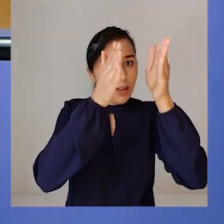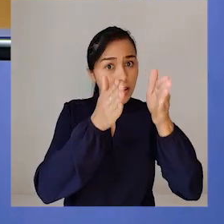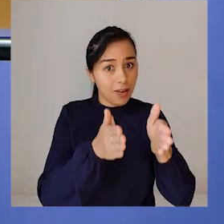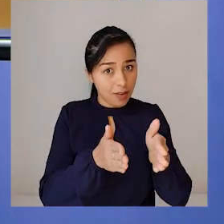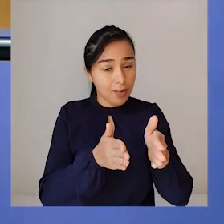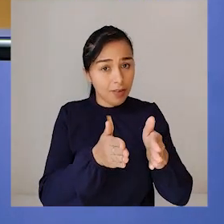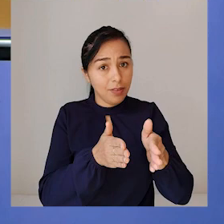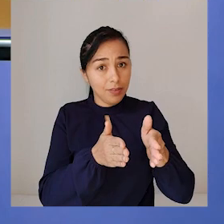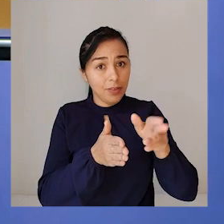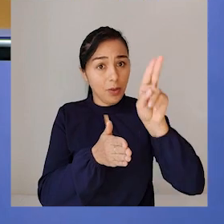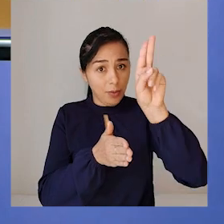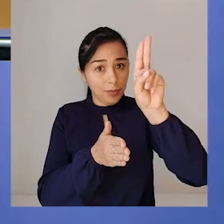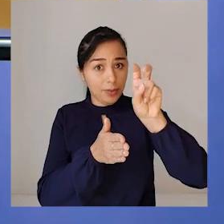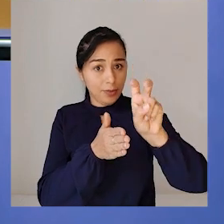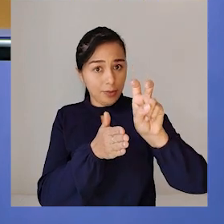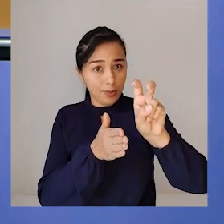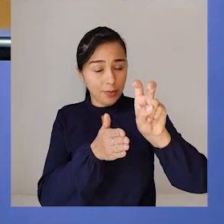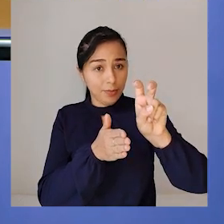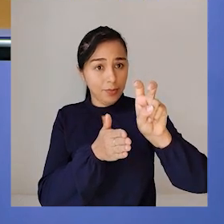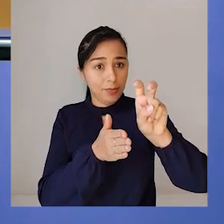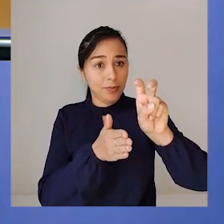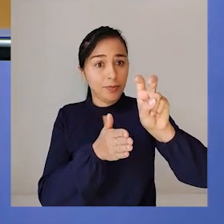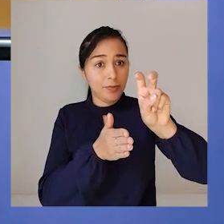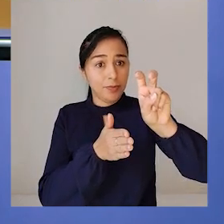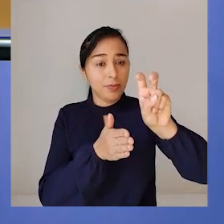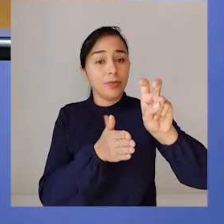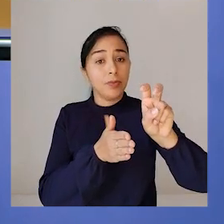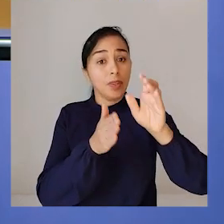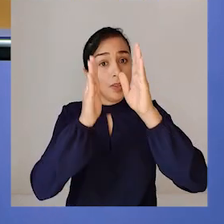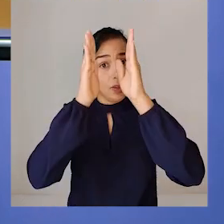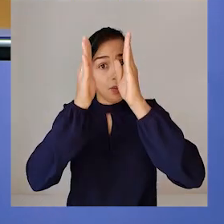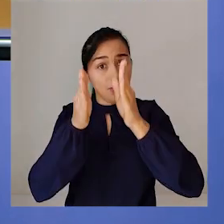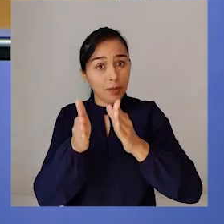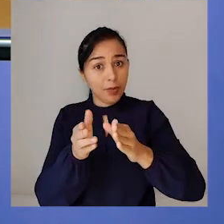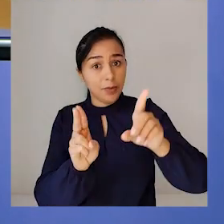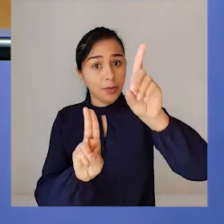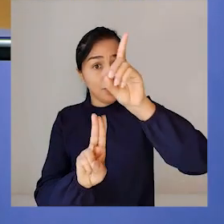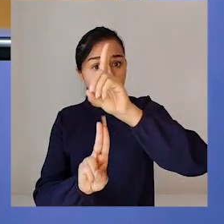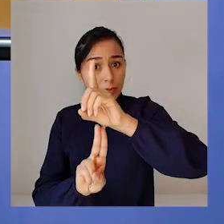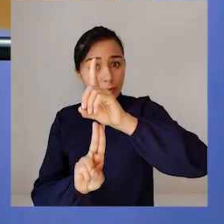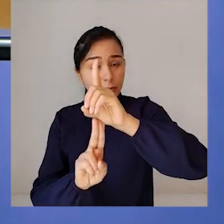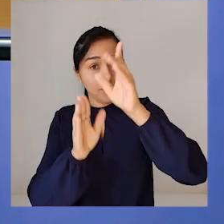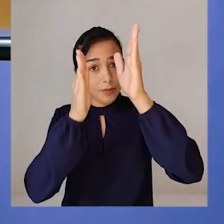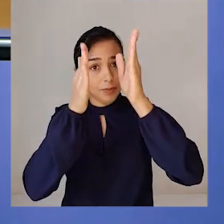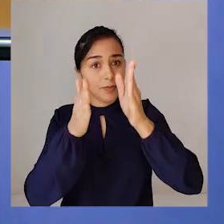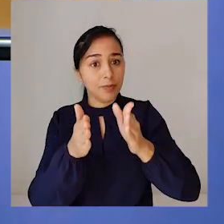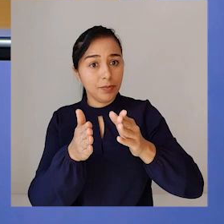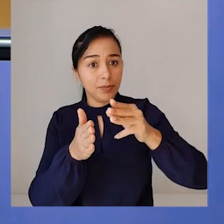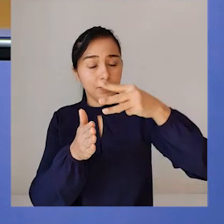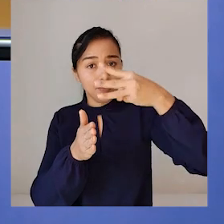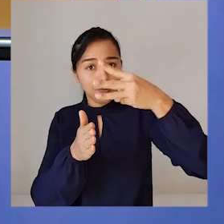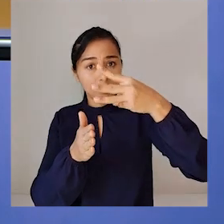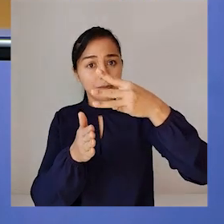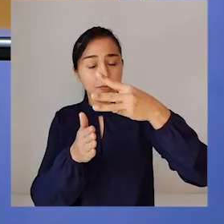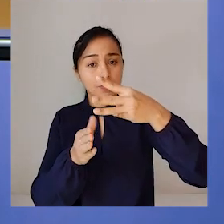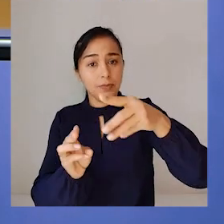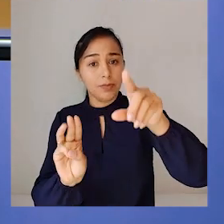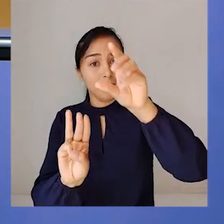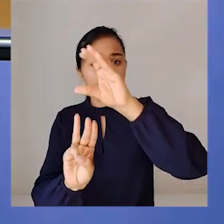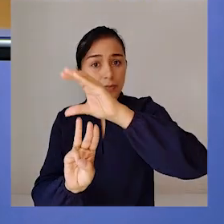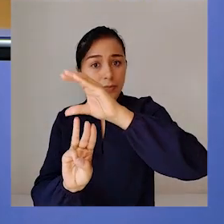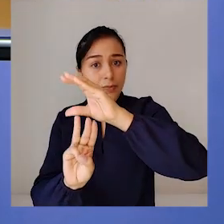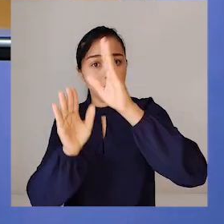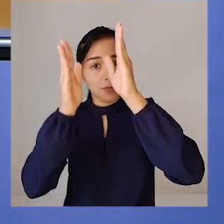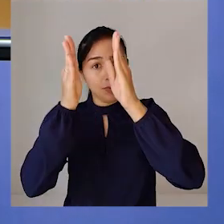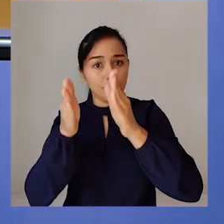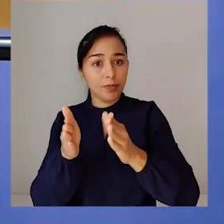o 5 na unidade, o 3 na dezena e o 2 na centena. Mais